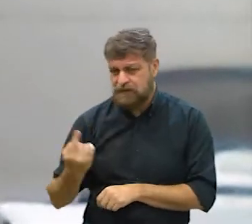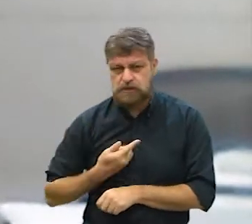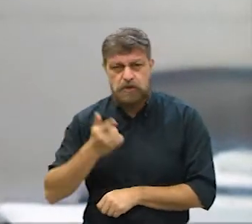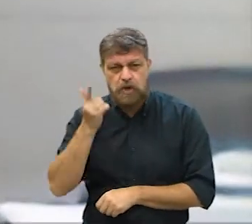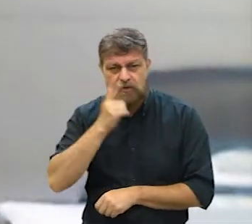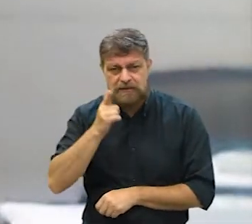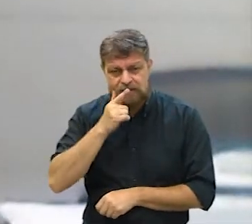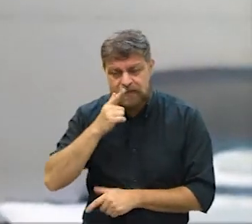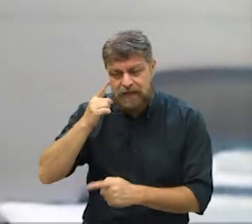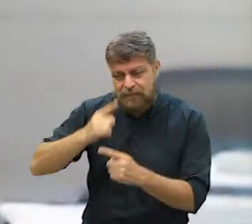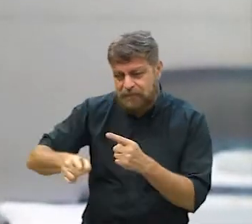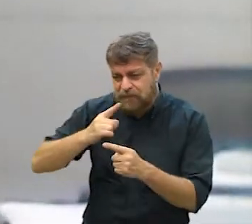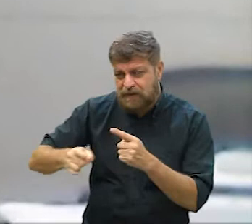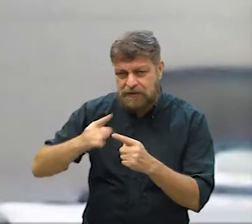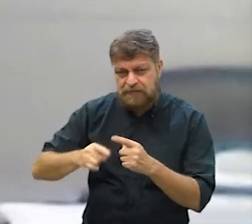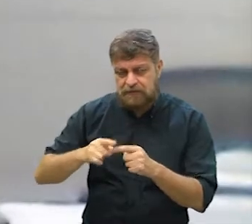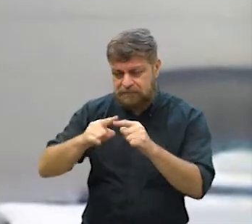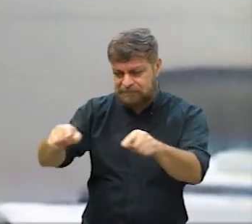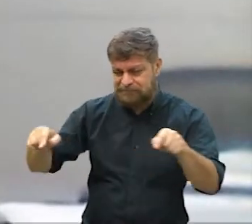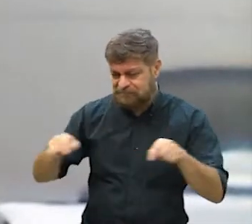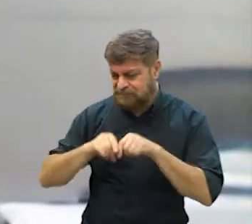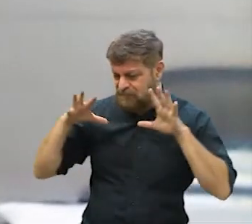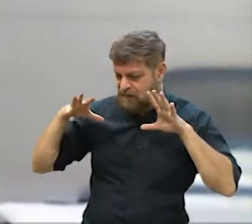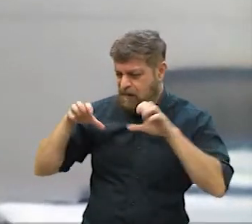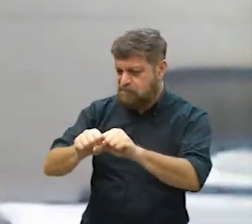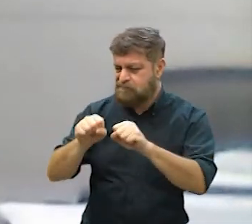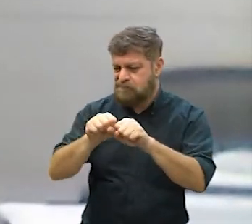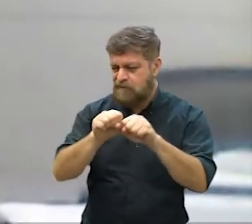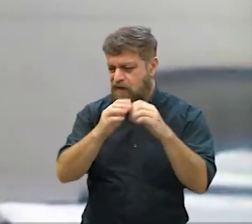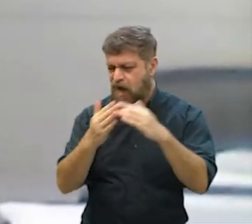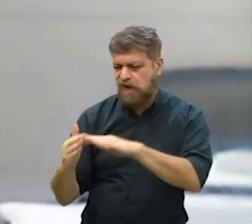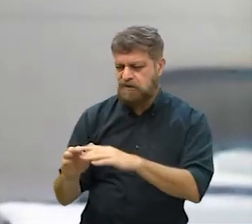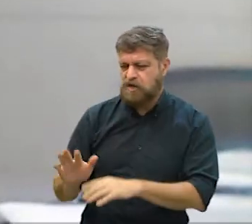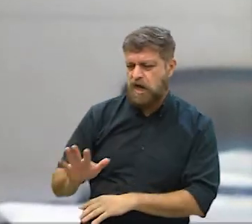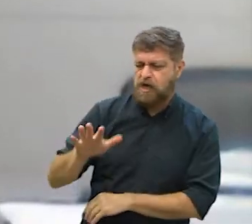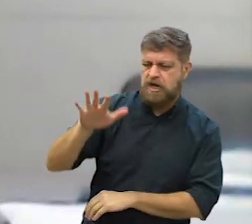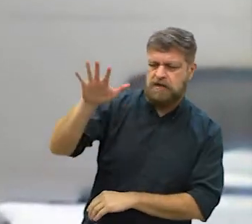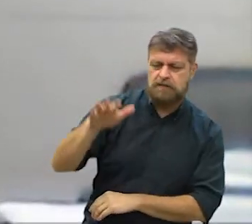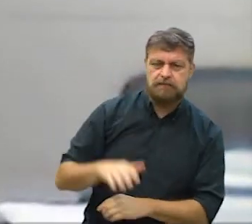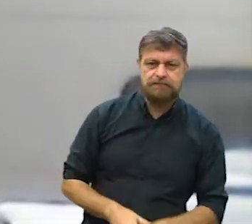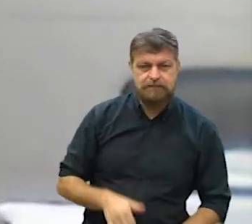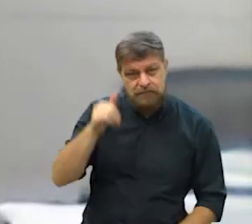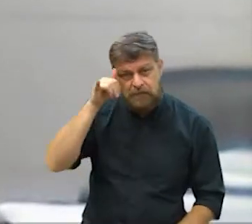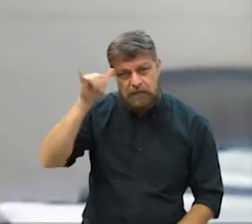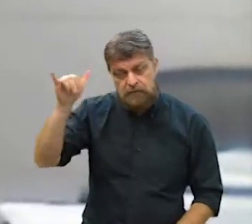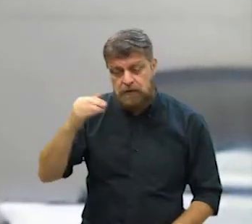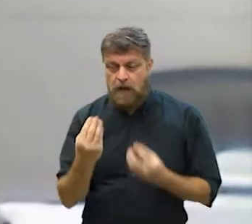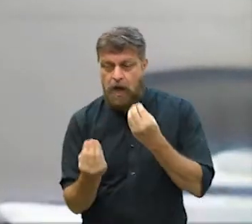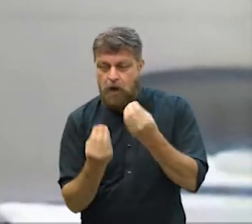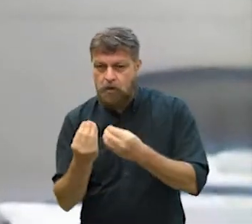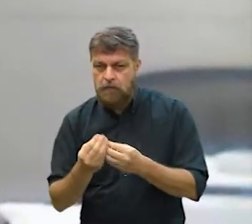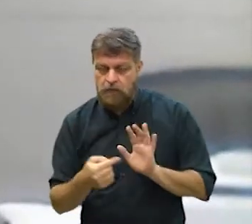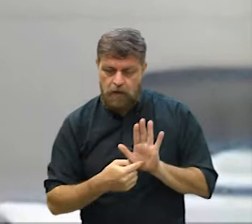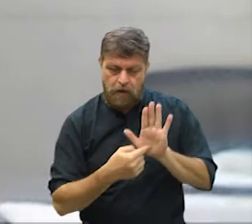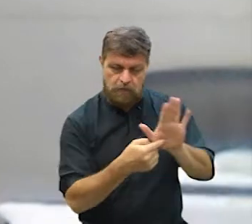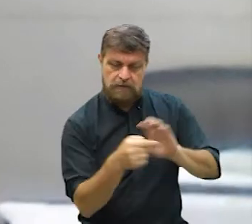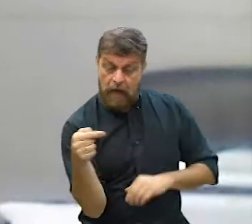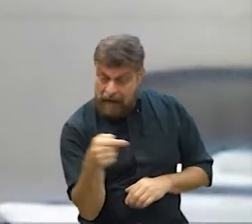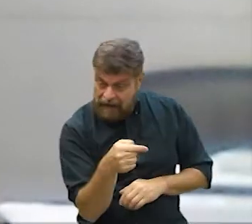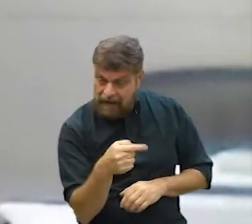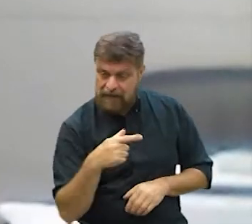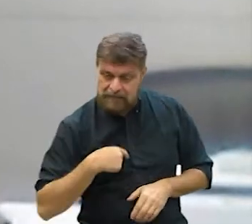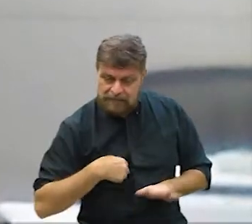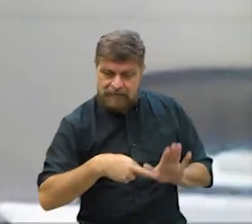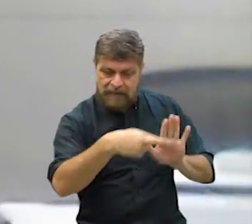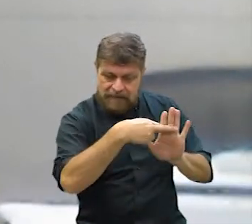isso, é inibir a ocupação. E inibir a ocupação, você faz isso com oferta, você tendo